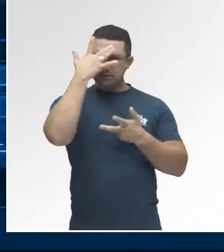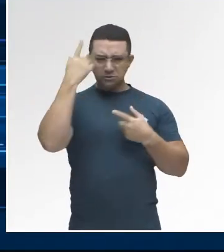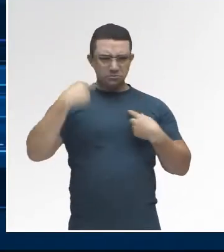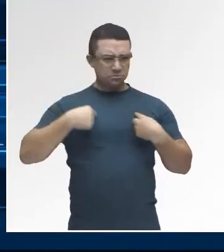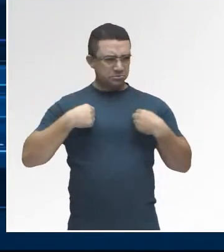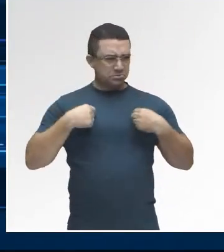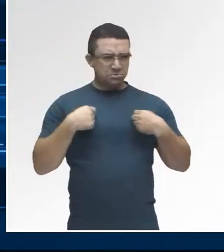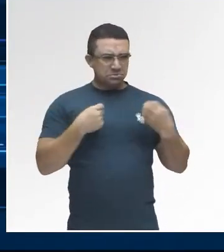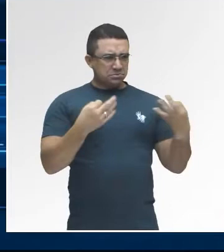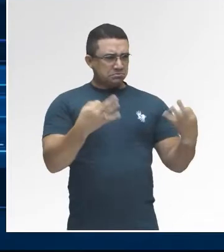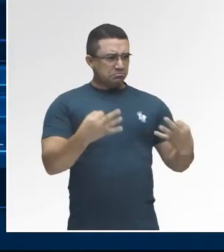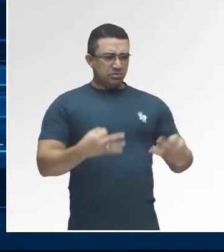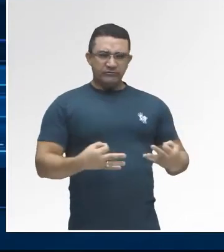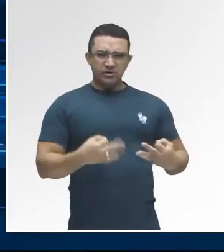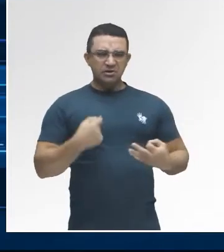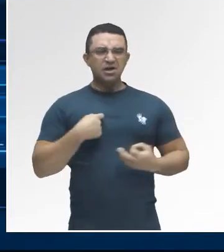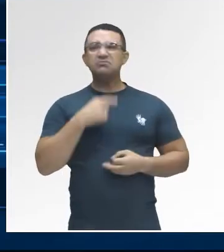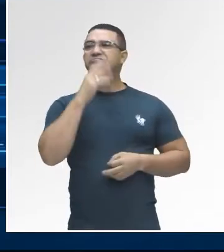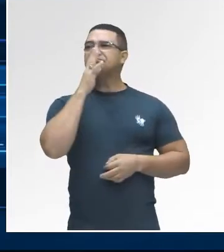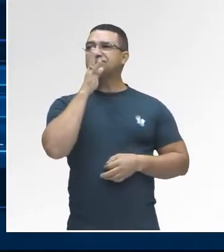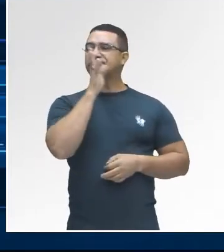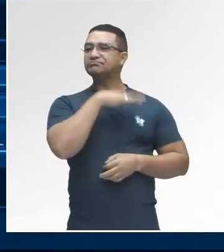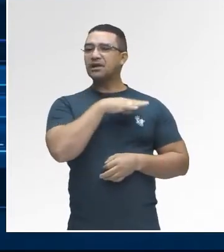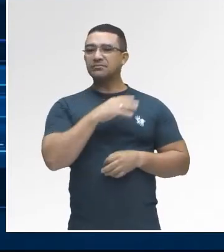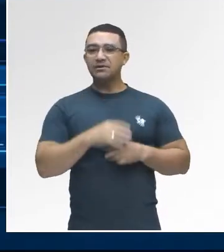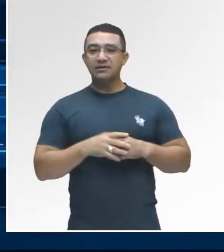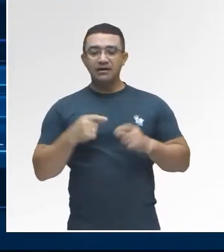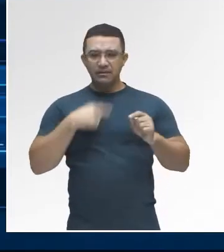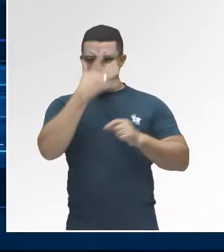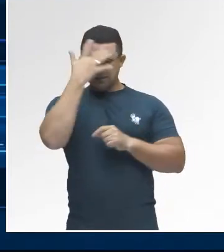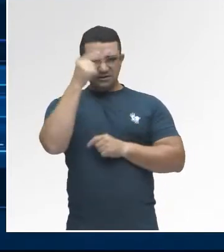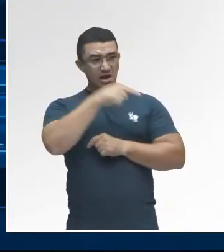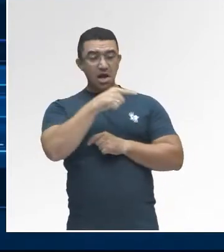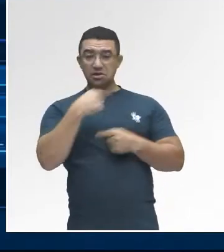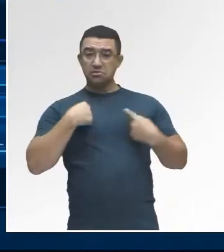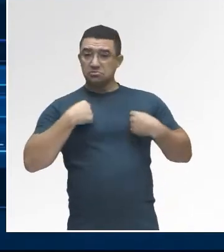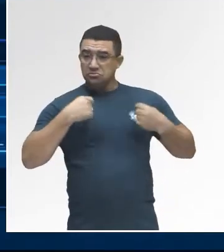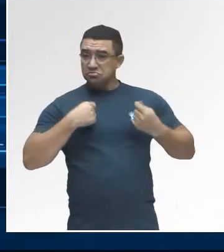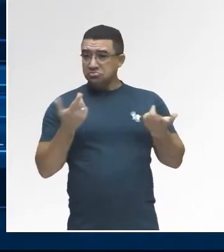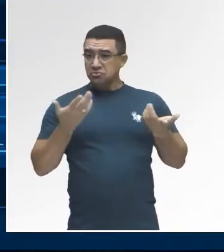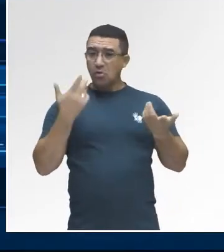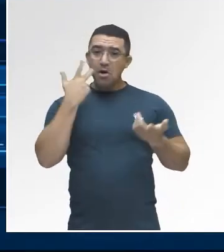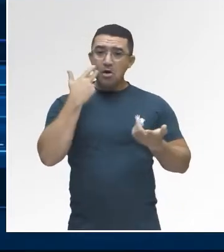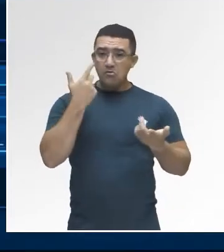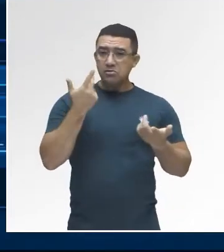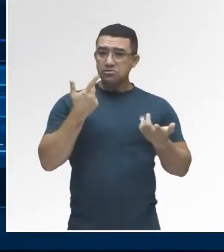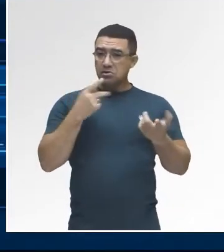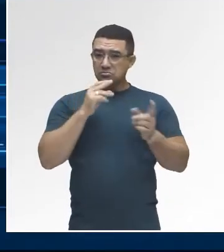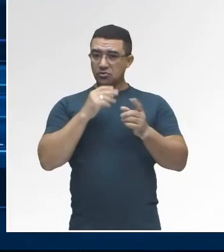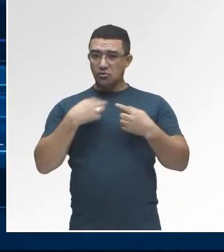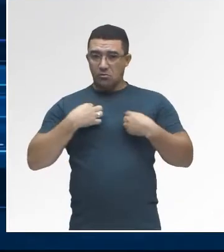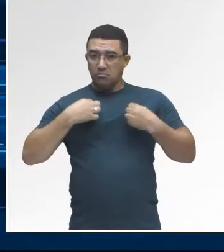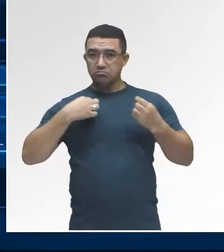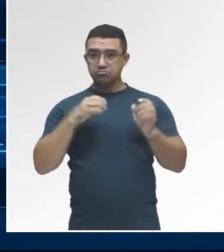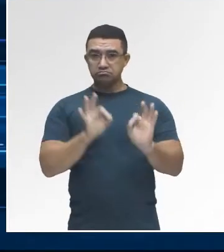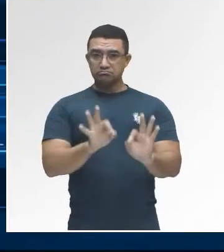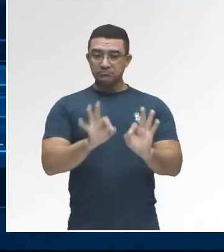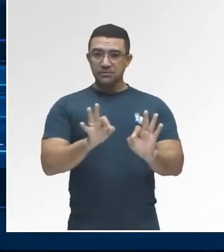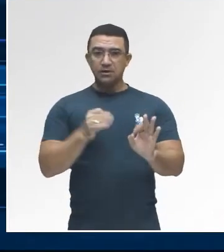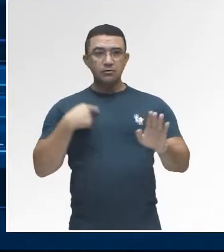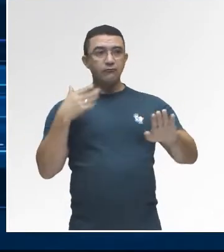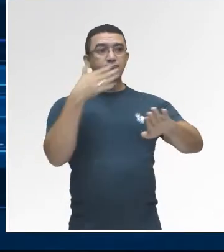né? Mas eu não liguei, não. Eu pensei que aquelas pessoas estavam arrumadas de pessoas arrumadas, né? Sim. E entrei na